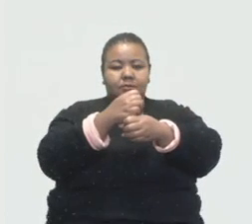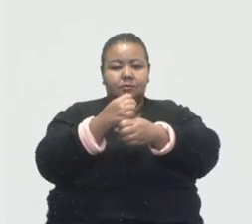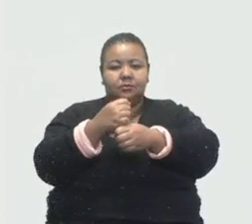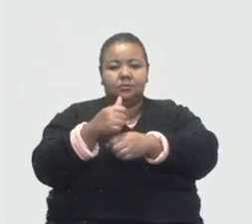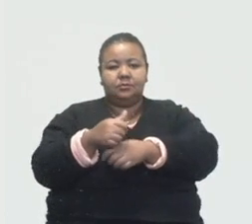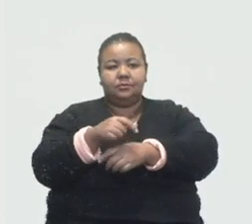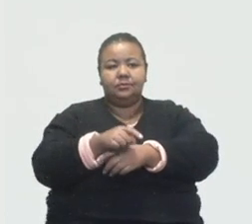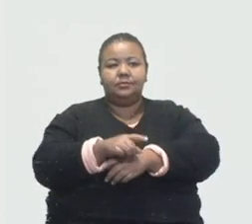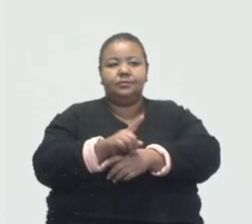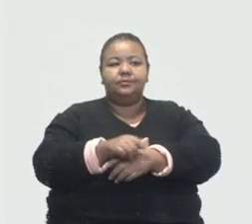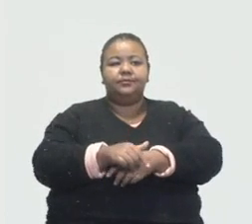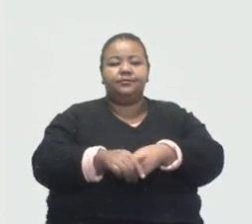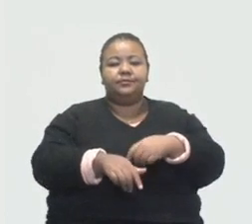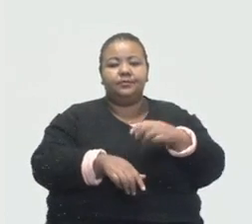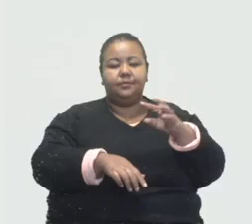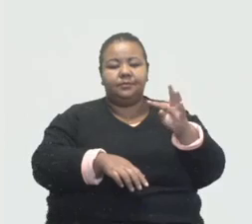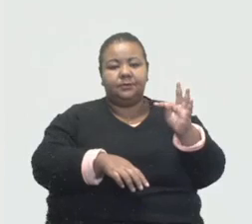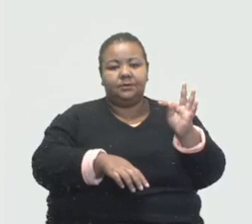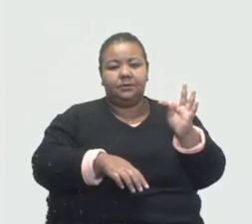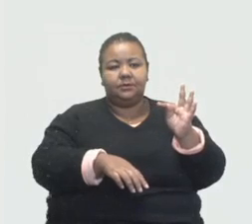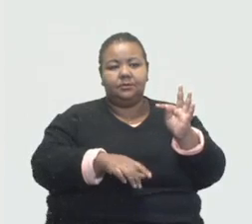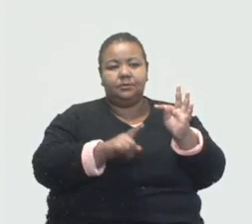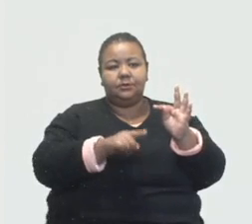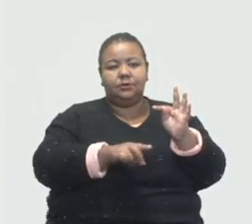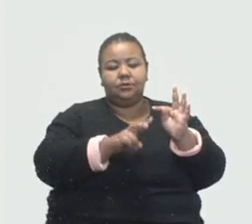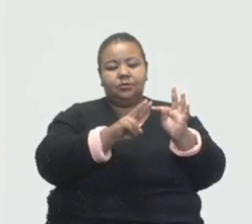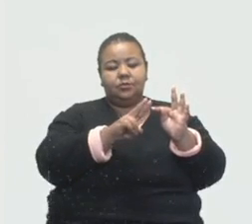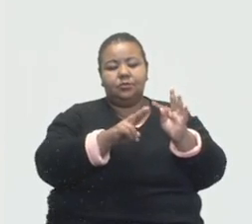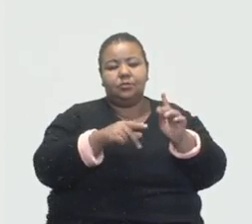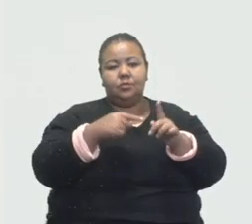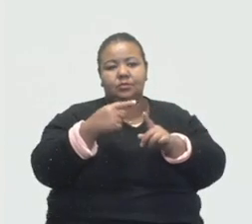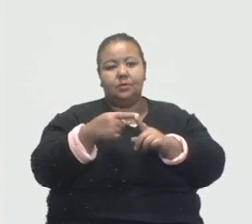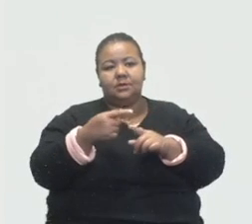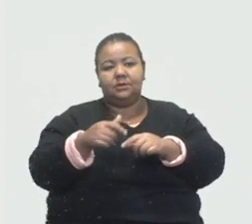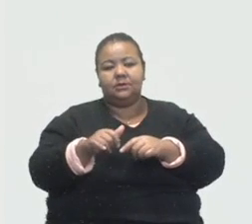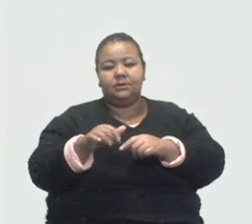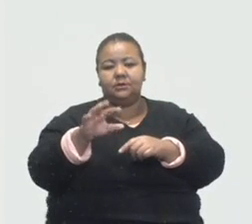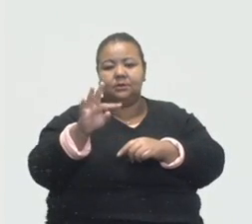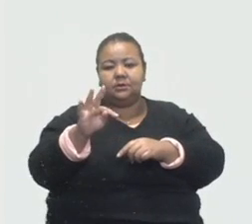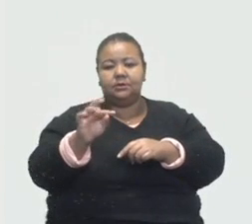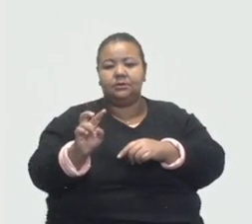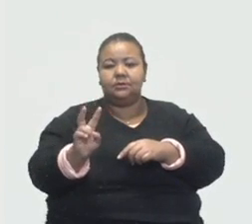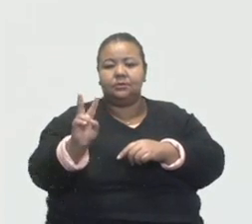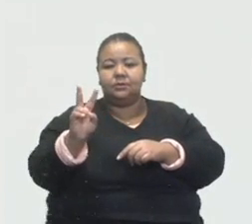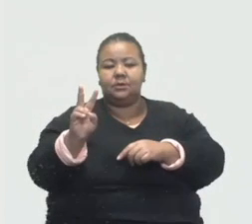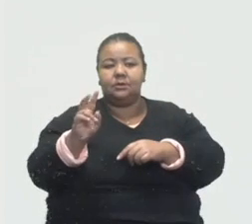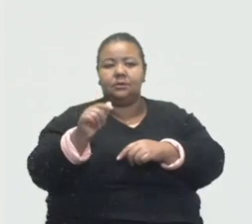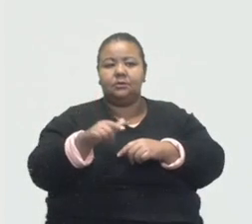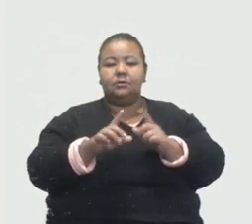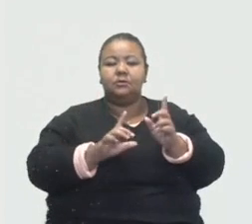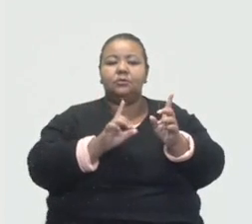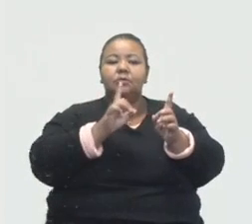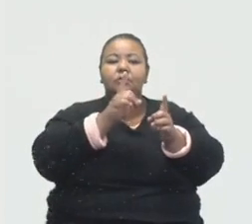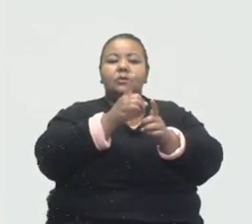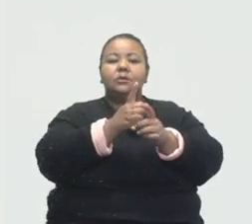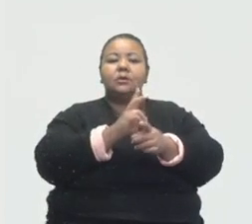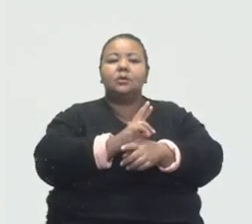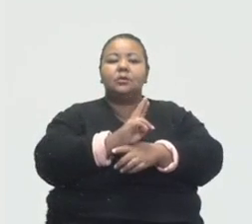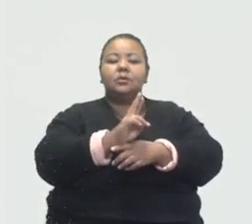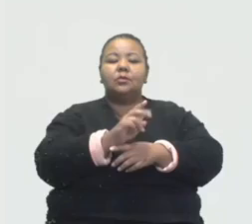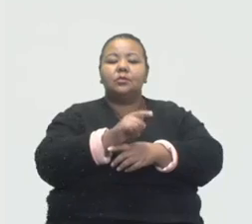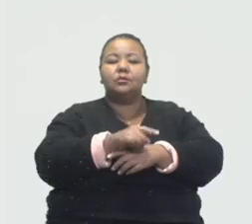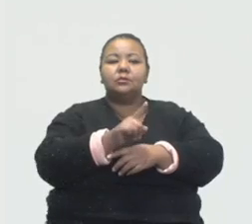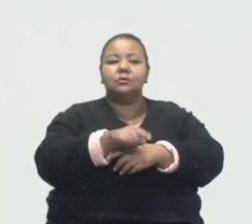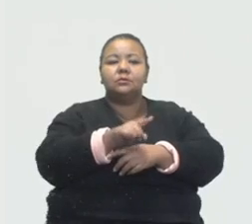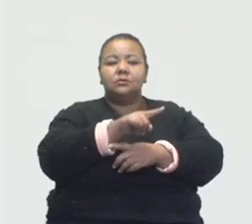de a transformação de U mais a transformação de V, eu vou encontrar como resultado que